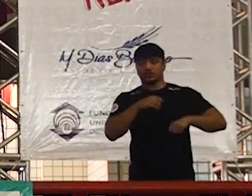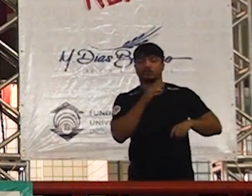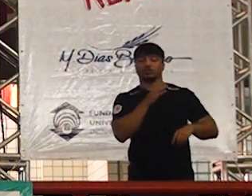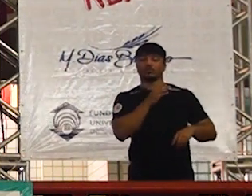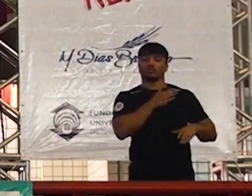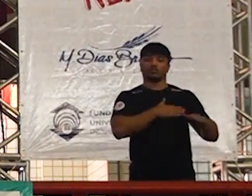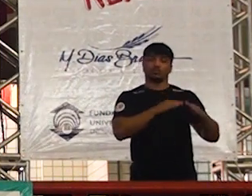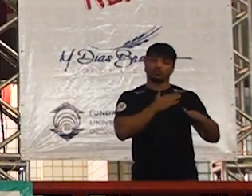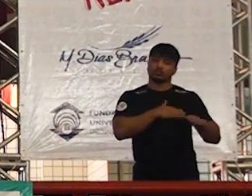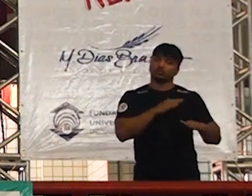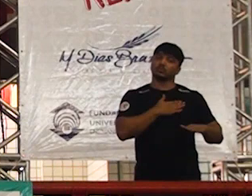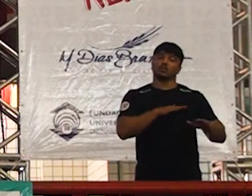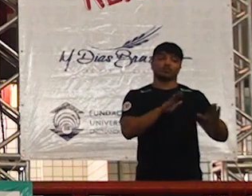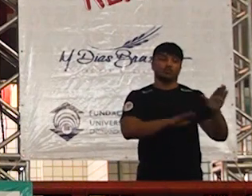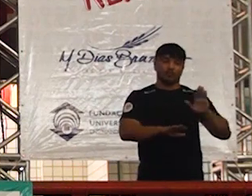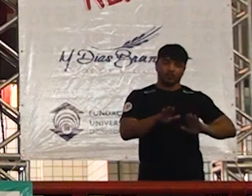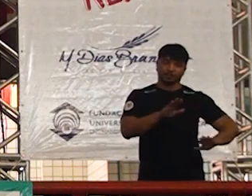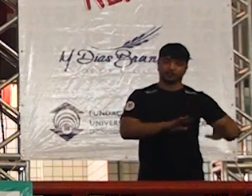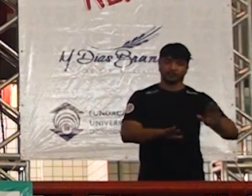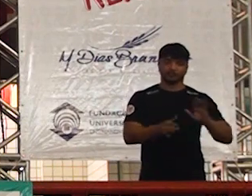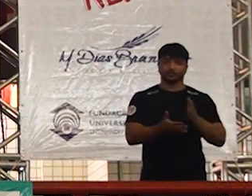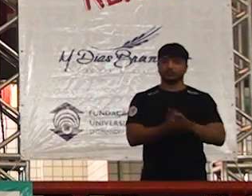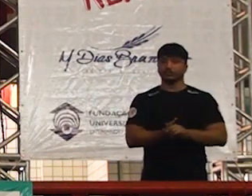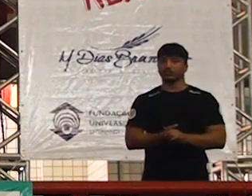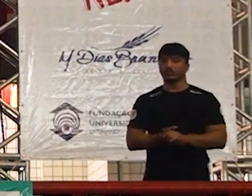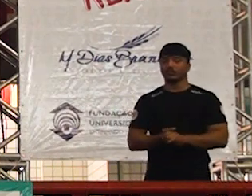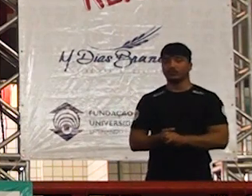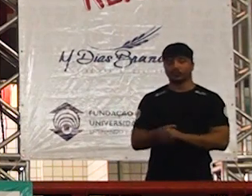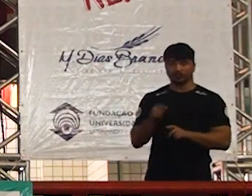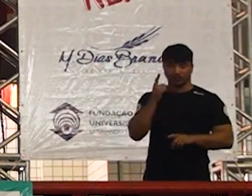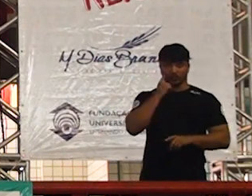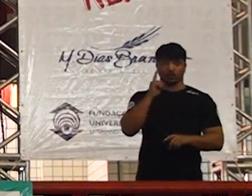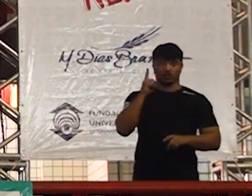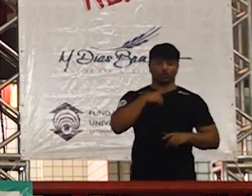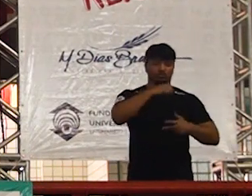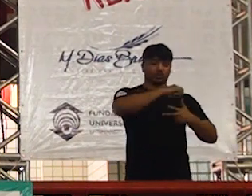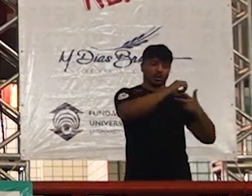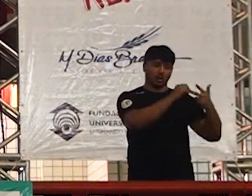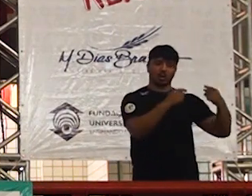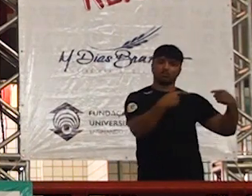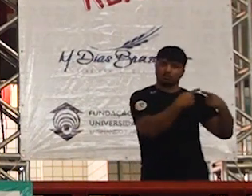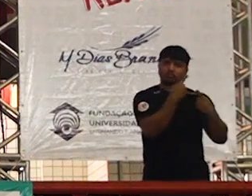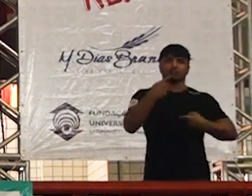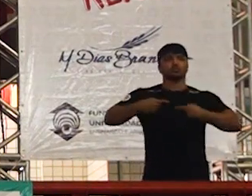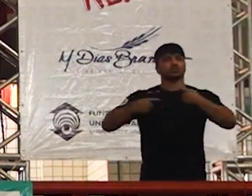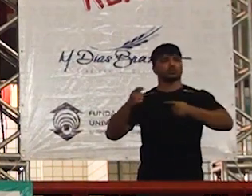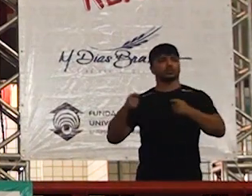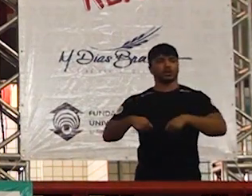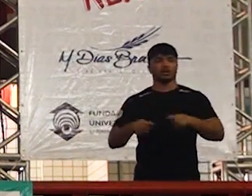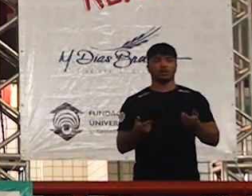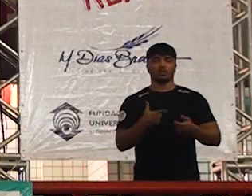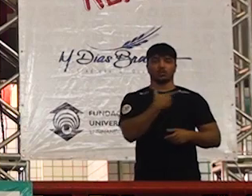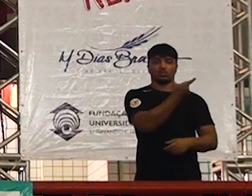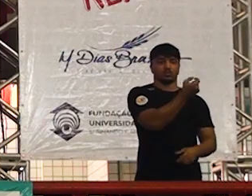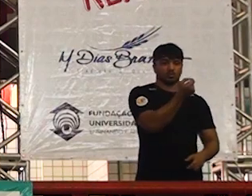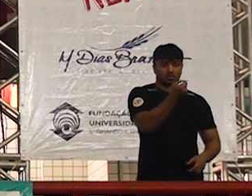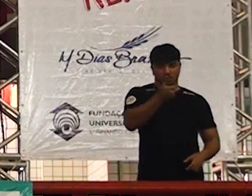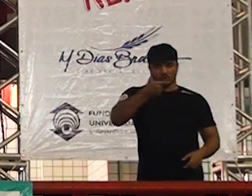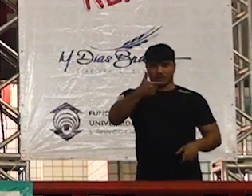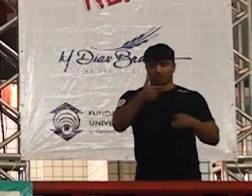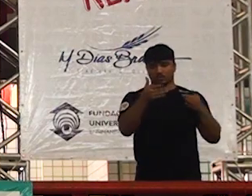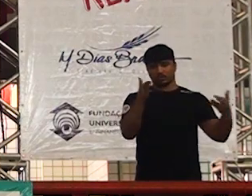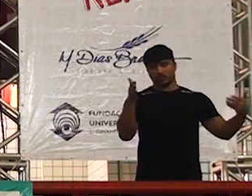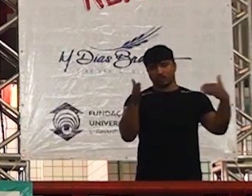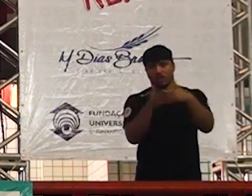pessoal. Tema político cai em Enem, sim. De 2002